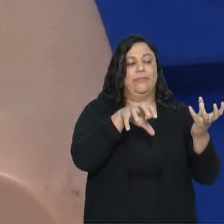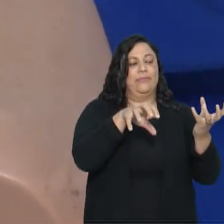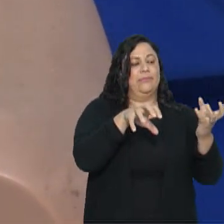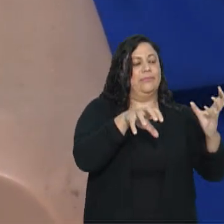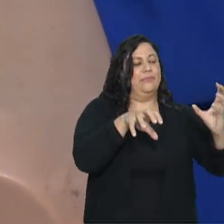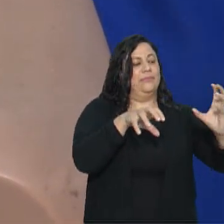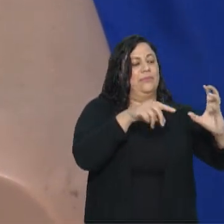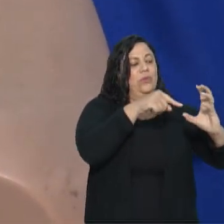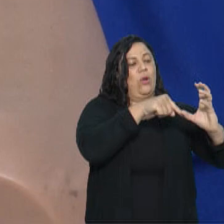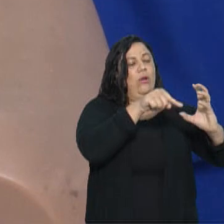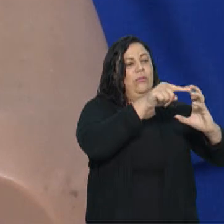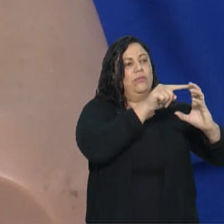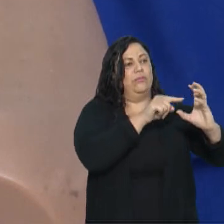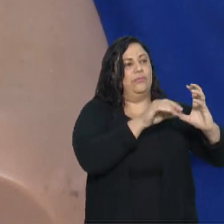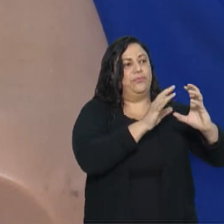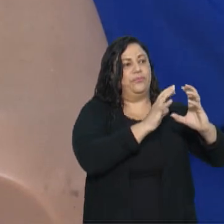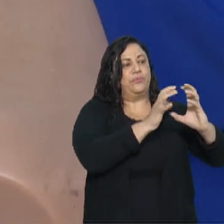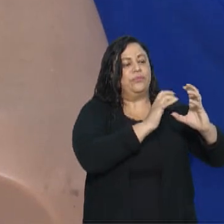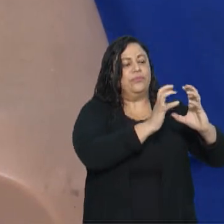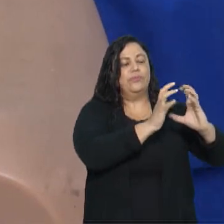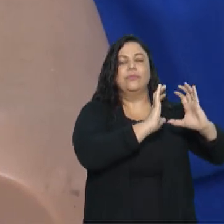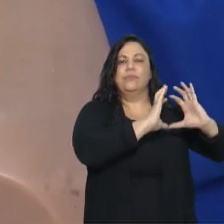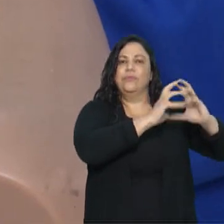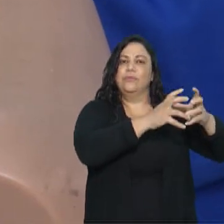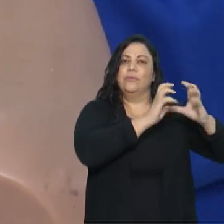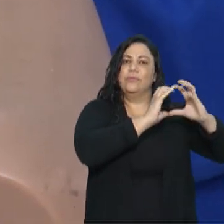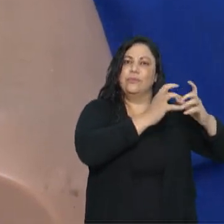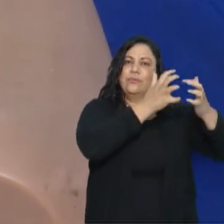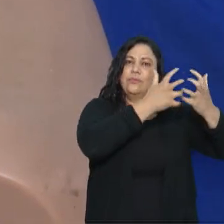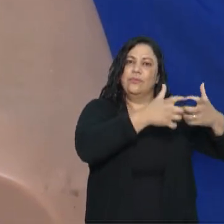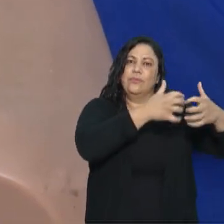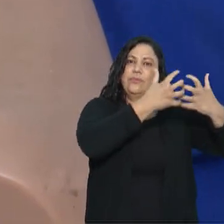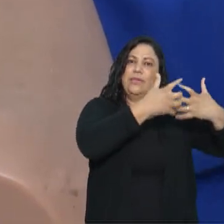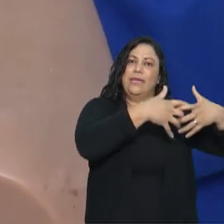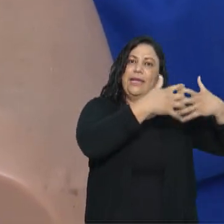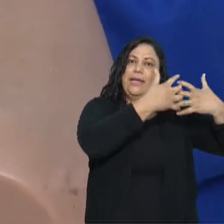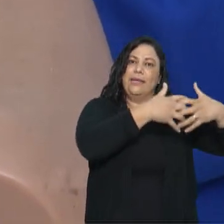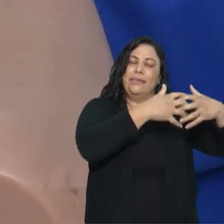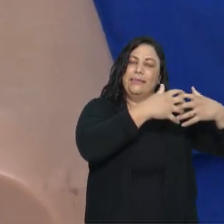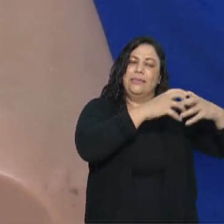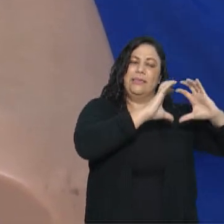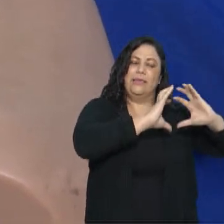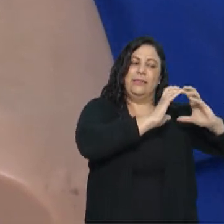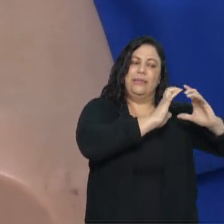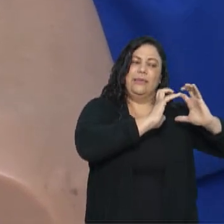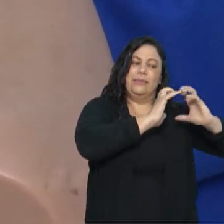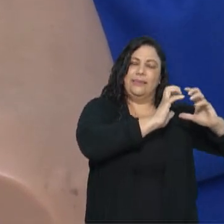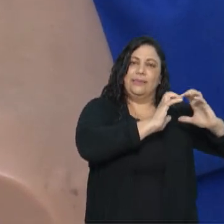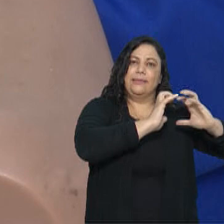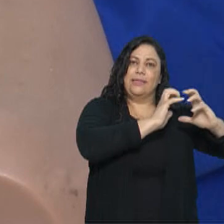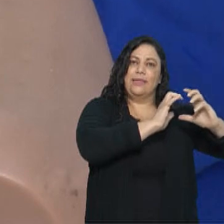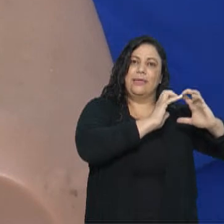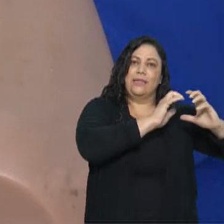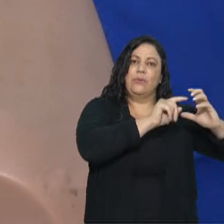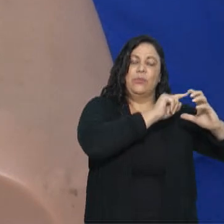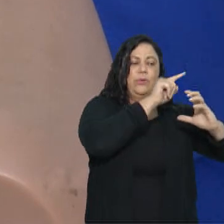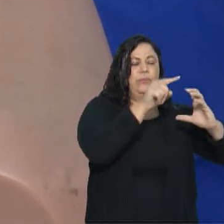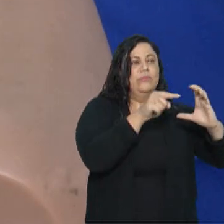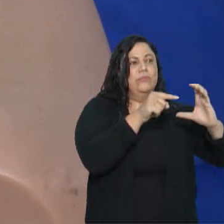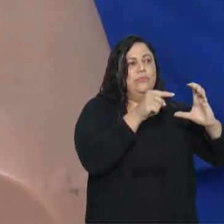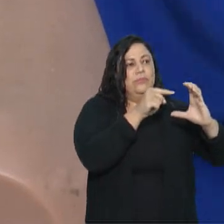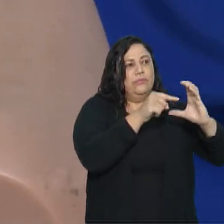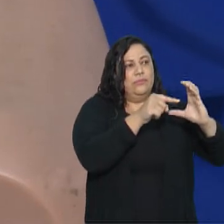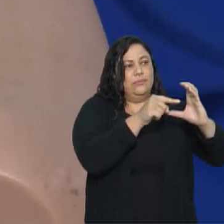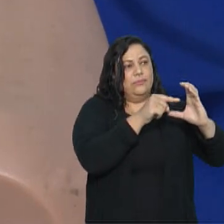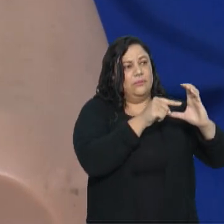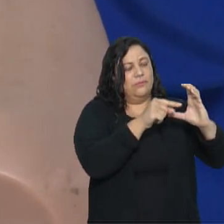lá, aqui eu tenho o cérebro, com um dos seus lados, o seu hemisfério. Logo abaixo,